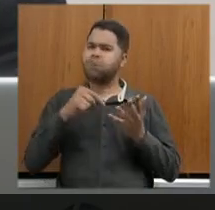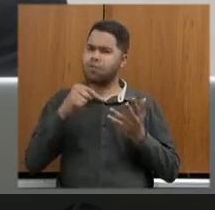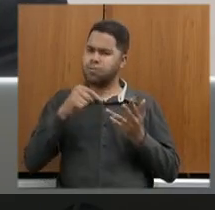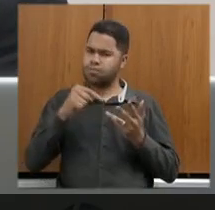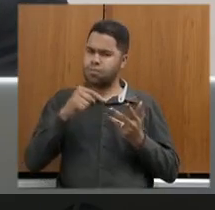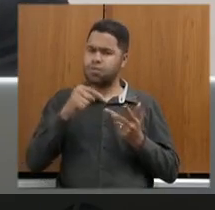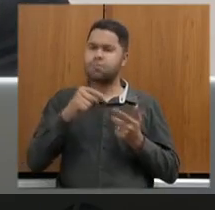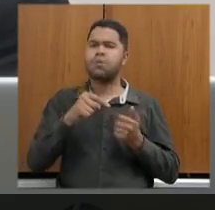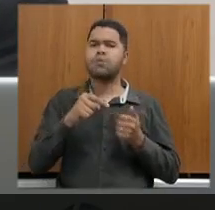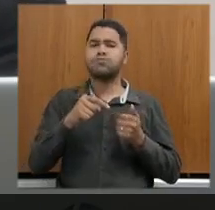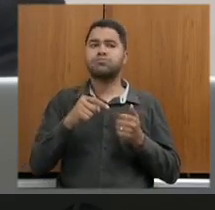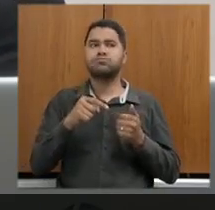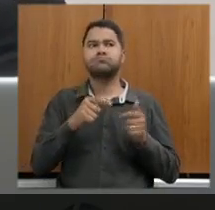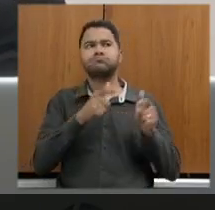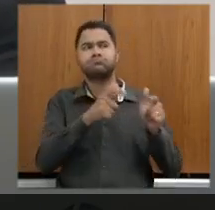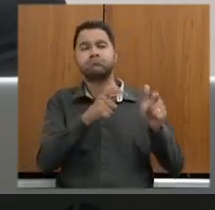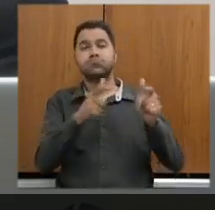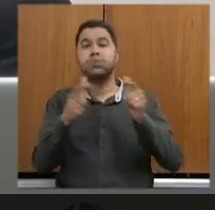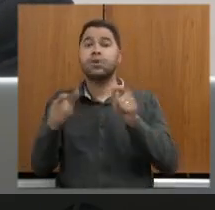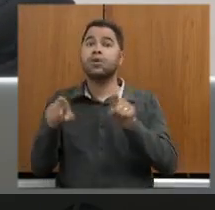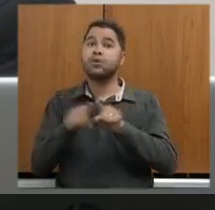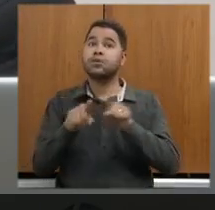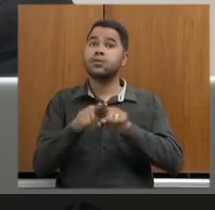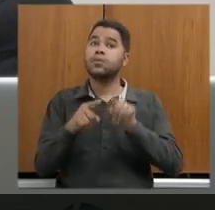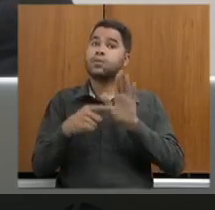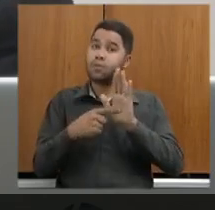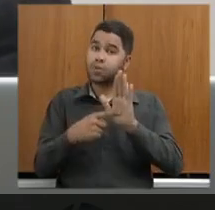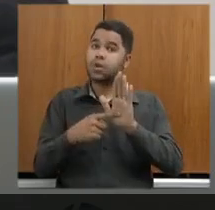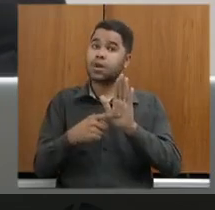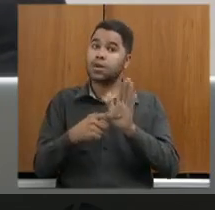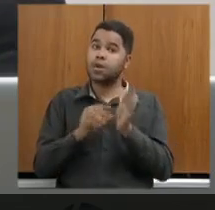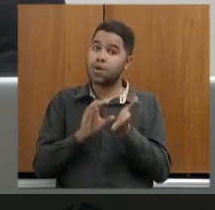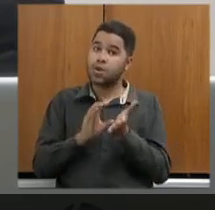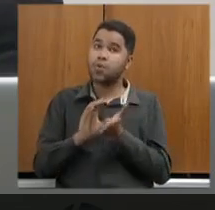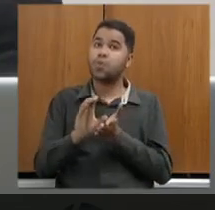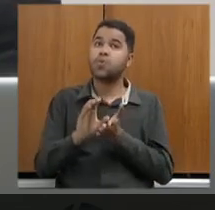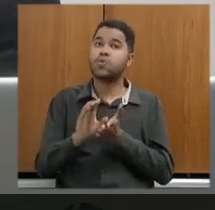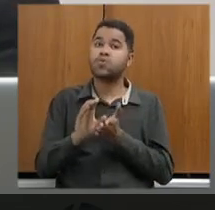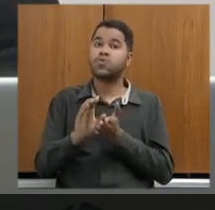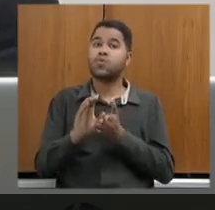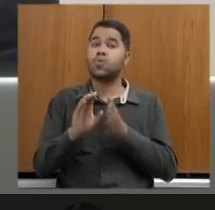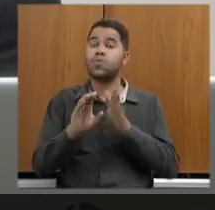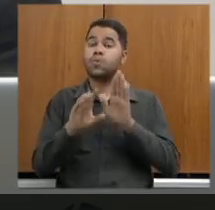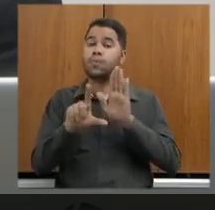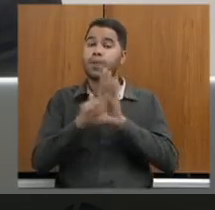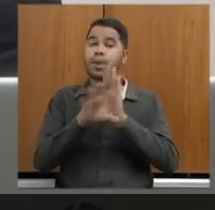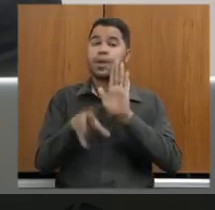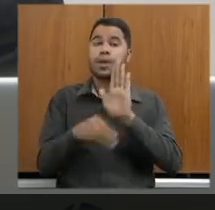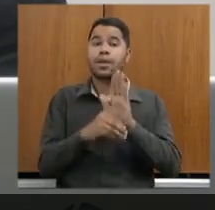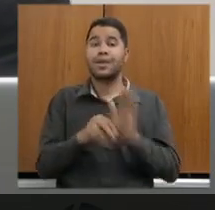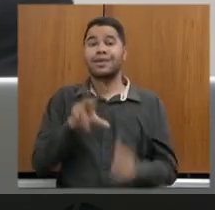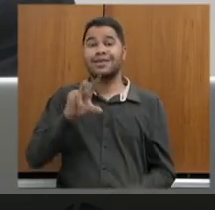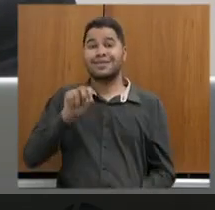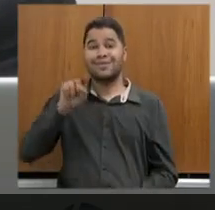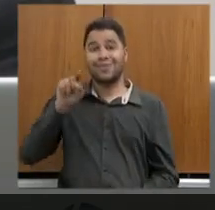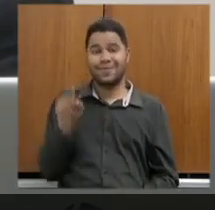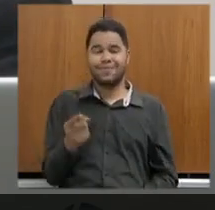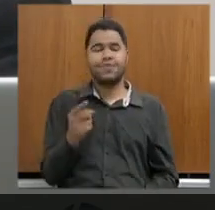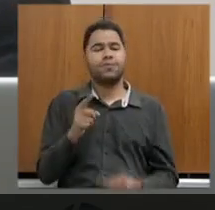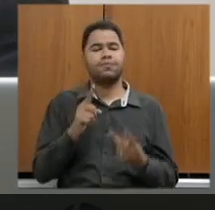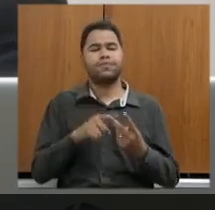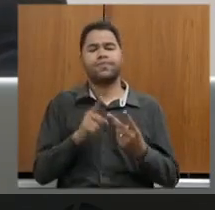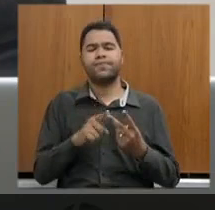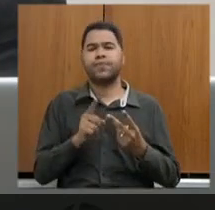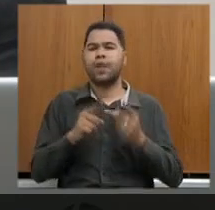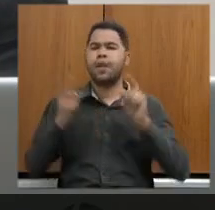em determinadas localidades com aportei recurso eu vou ter uma Emenda parlamentar no valor de 50 mil vezes